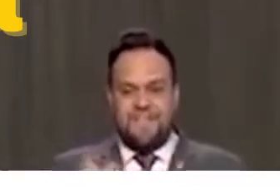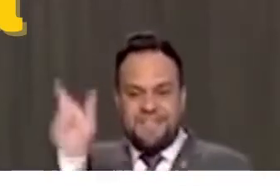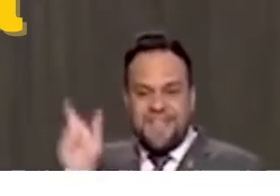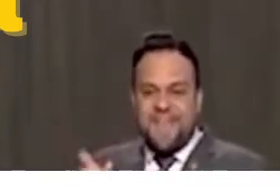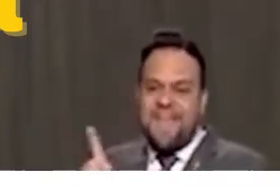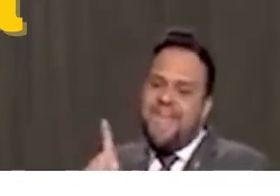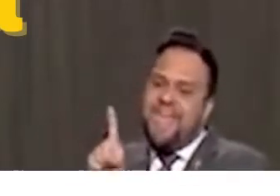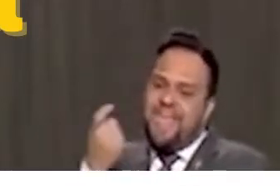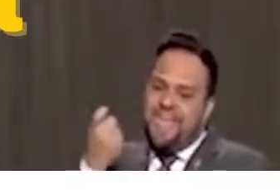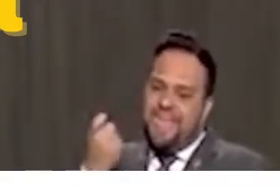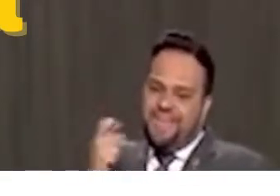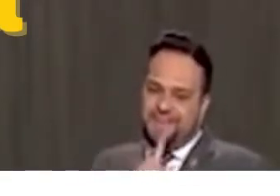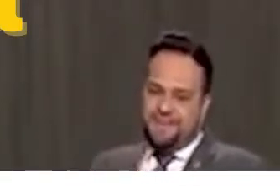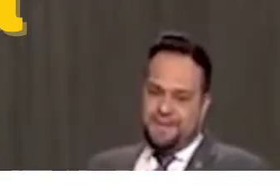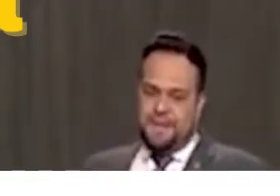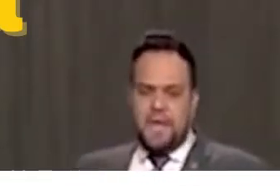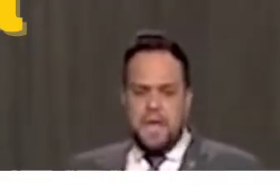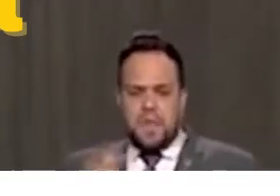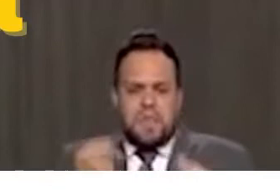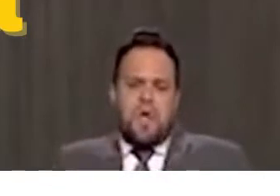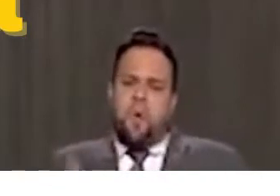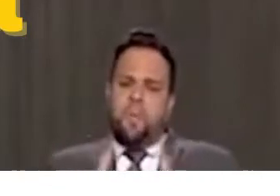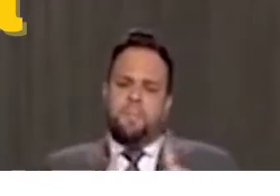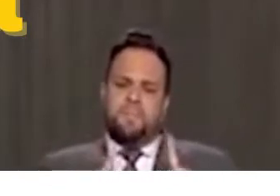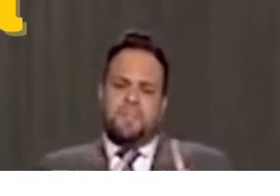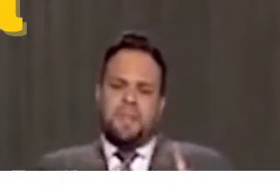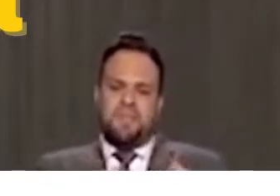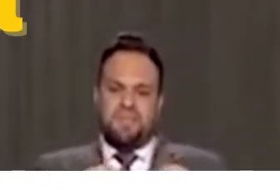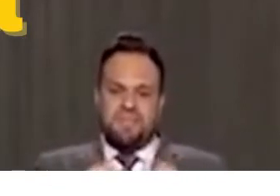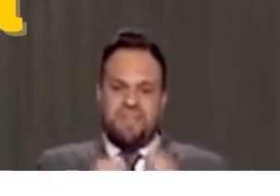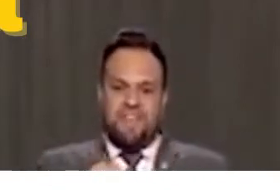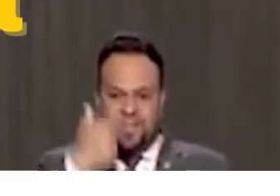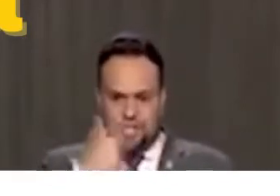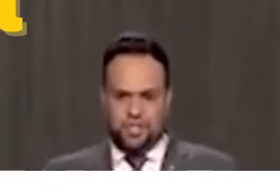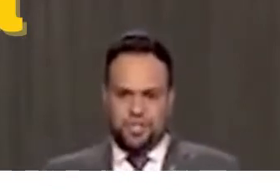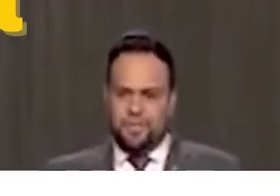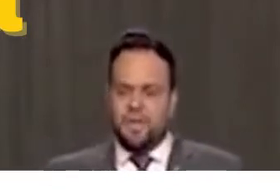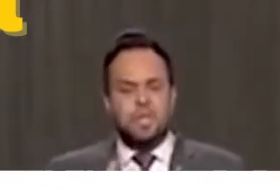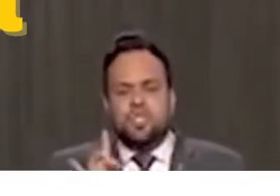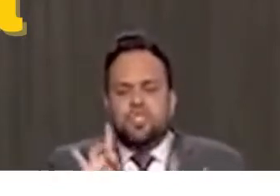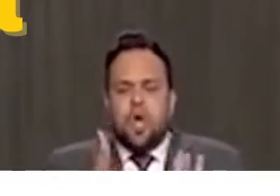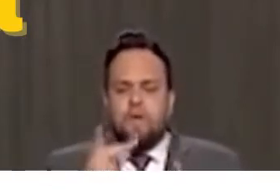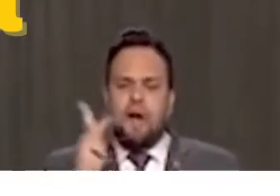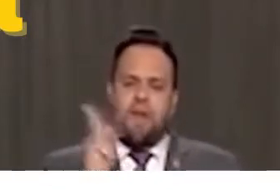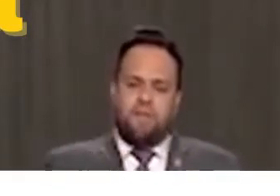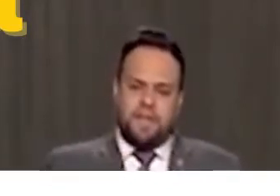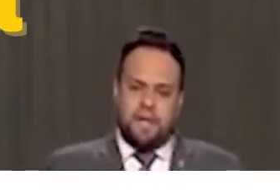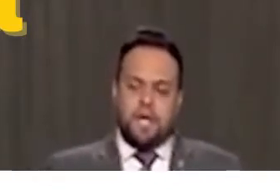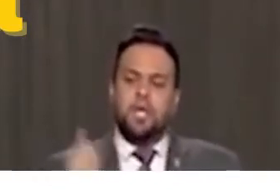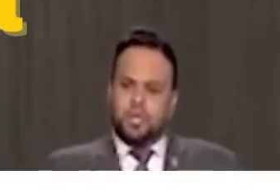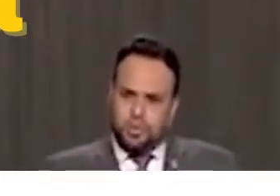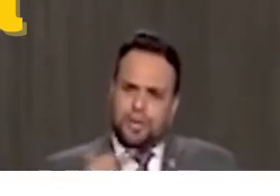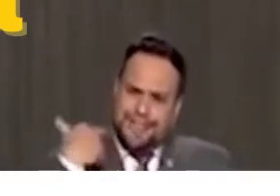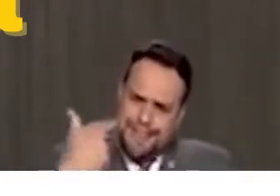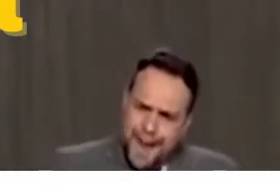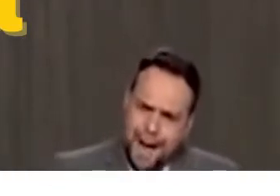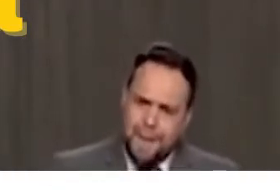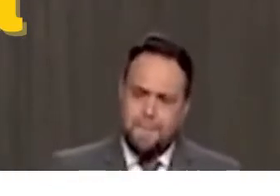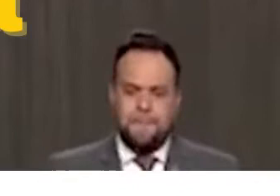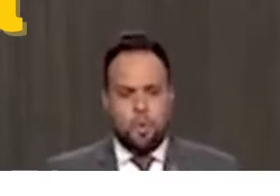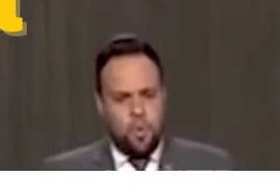que me defenda, eu quero que fale a verdade a meu respeito. Então fizemos muita coisa e continuamos trabalhando. Volta